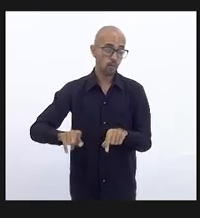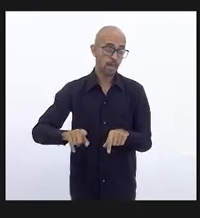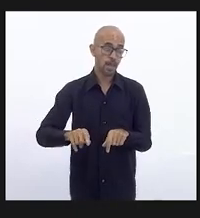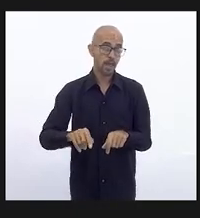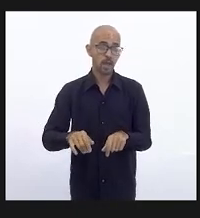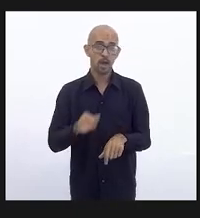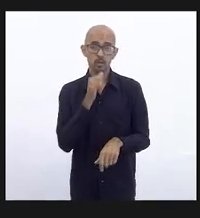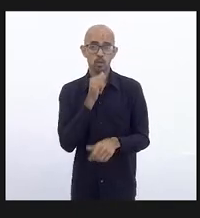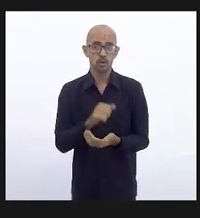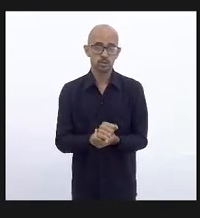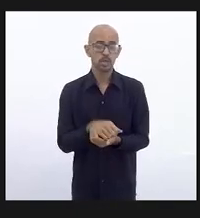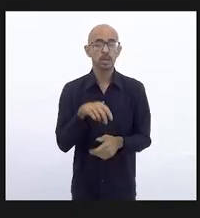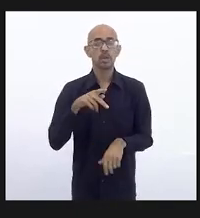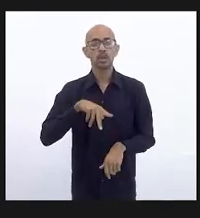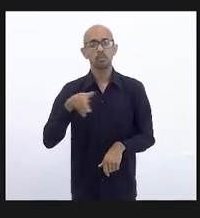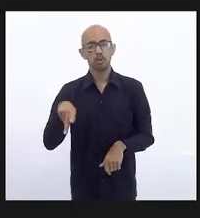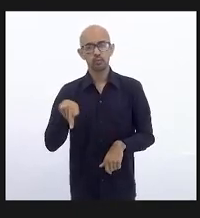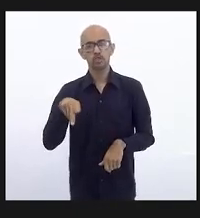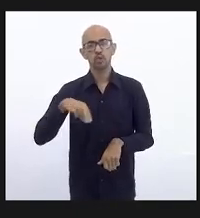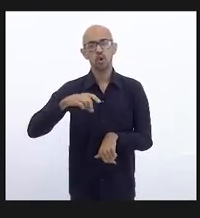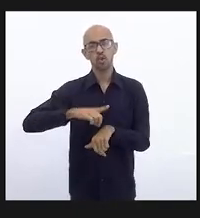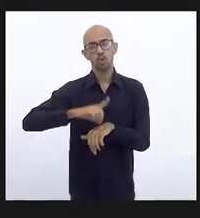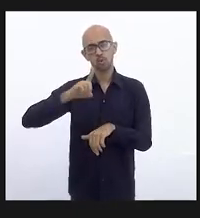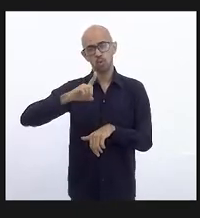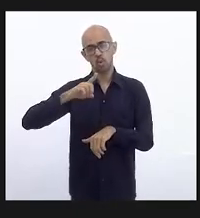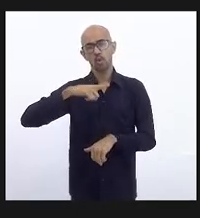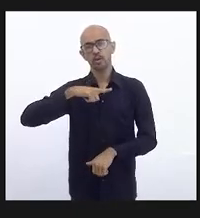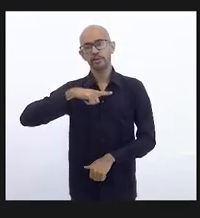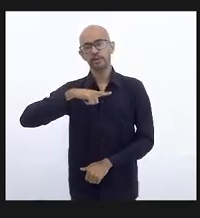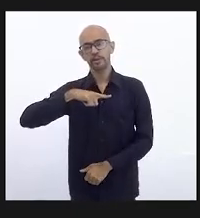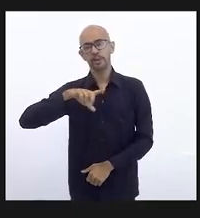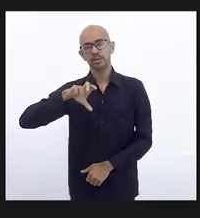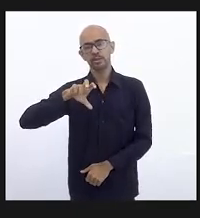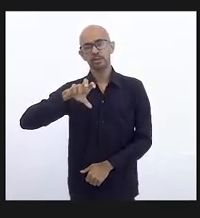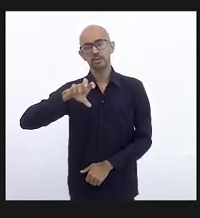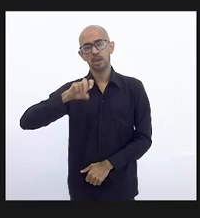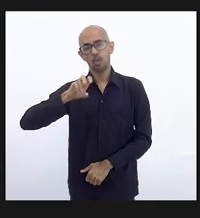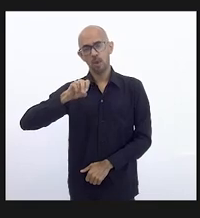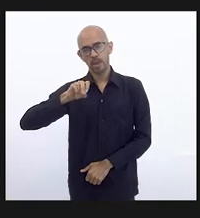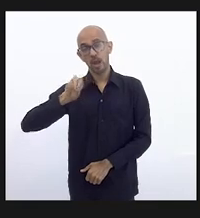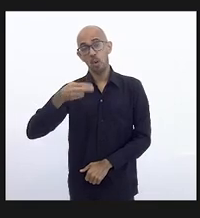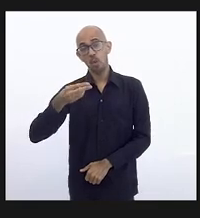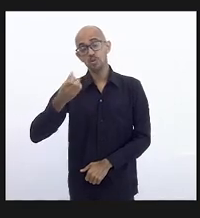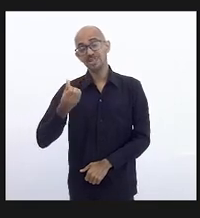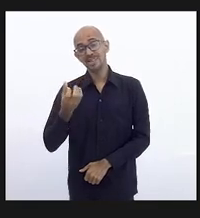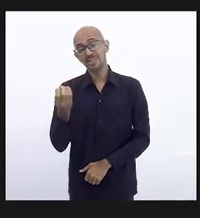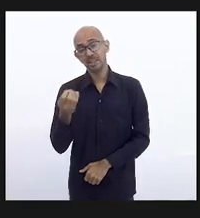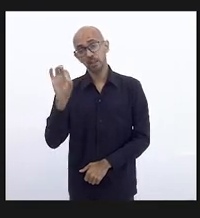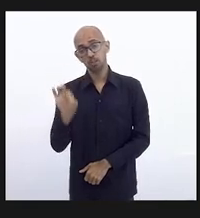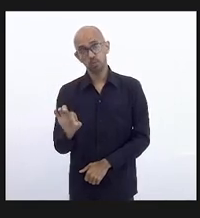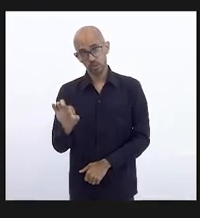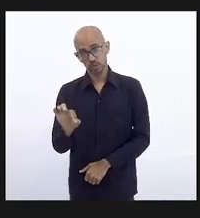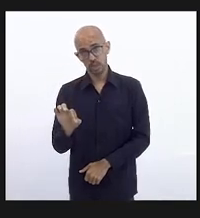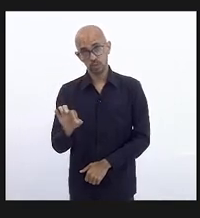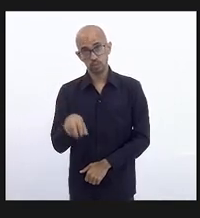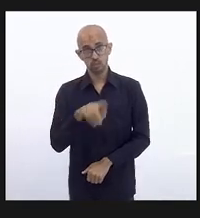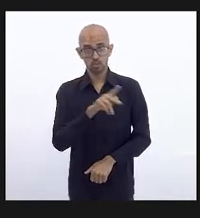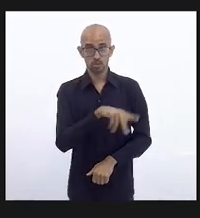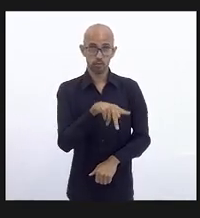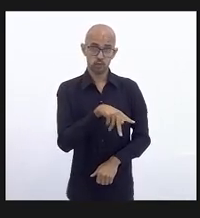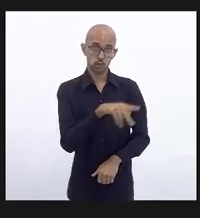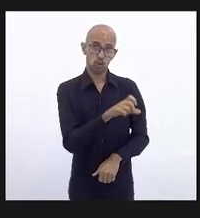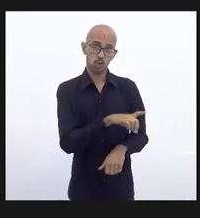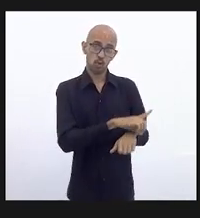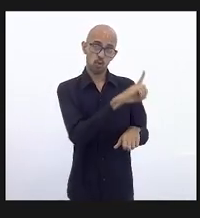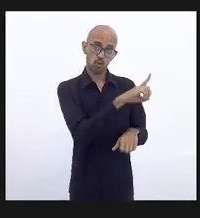doutor na UESO ganhando 50%, às vezes até 60% do que um professor doutor na UERJ ou na UENF,